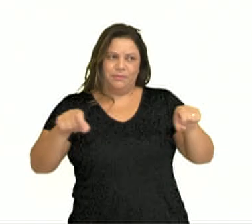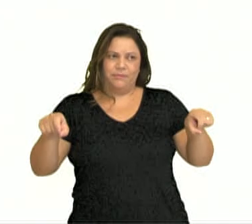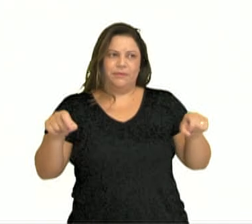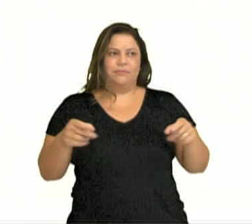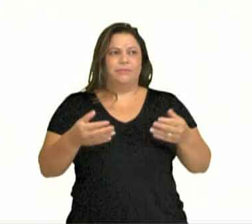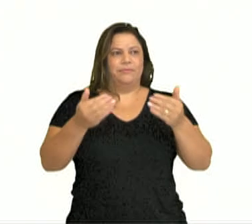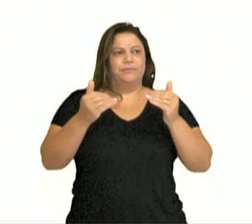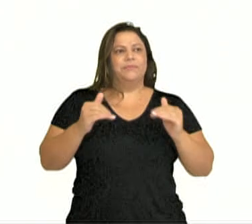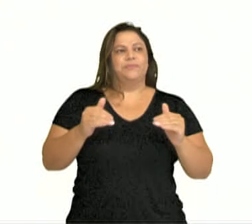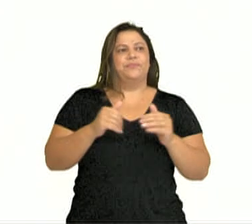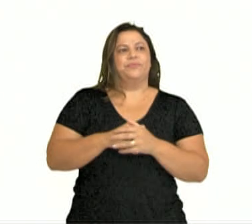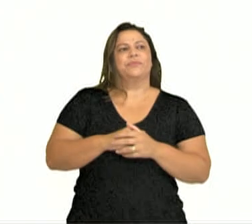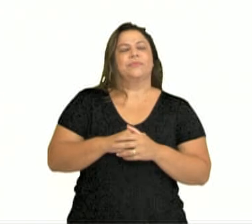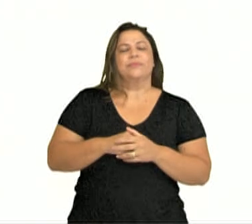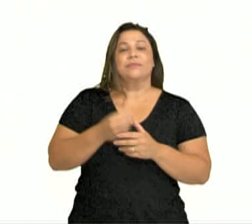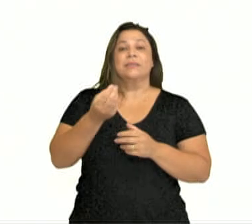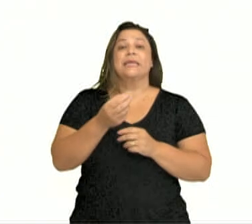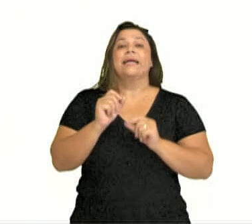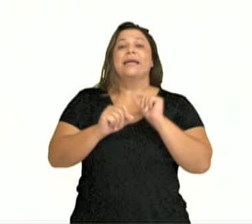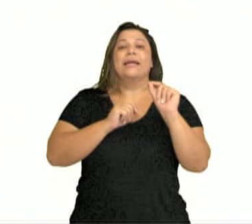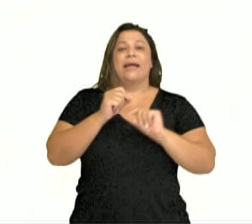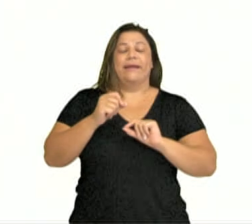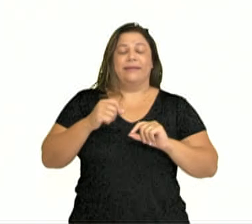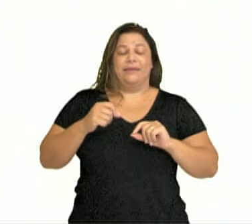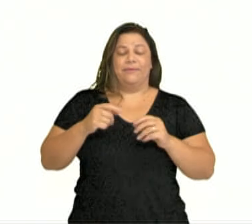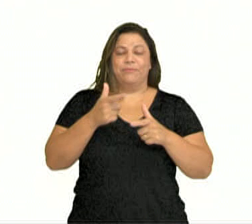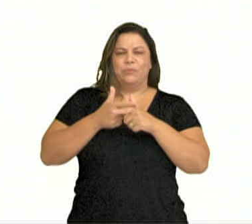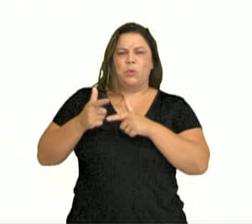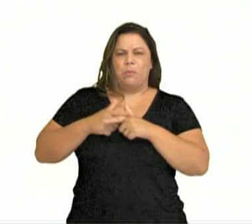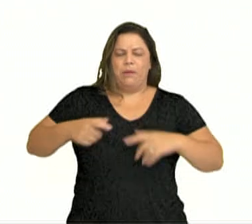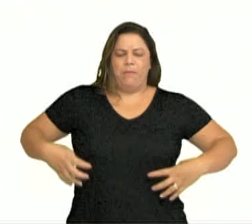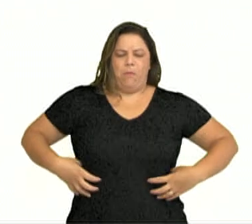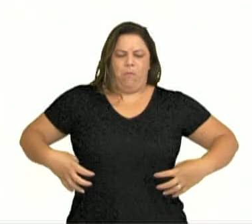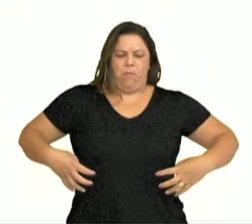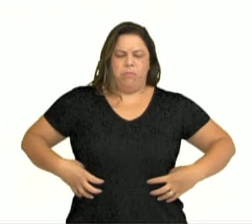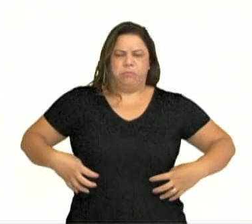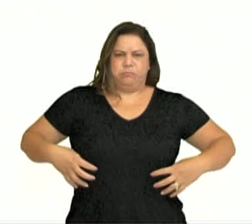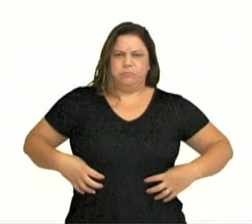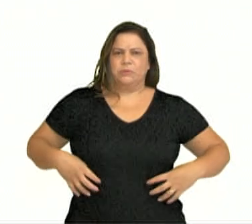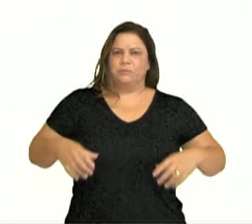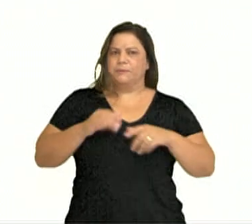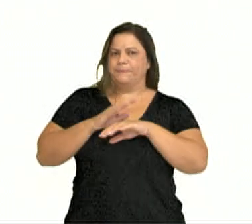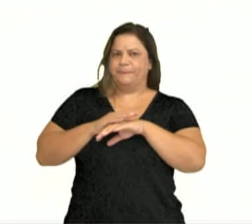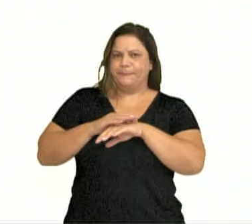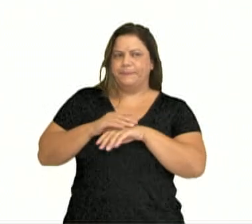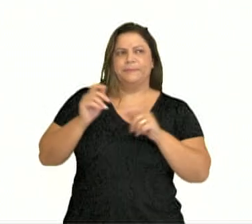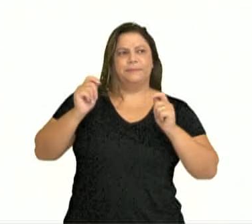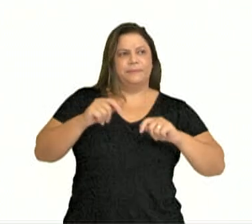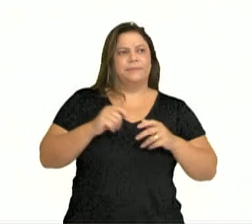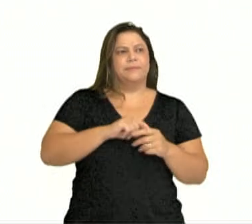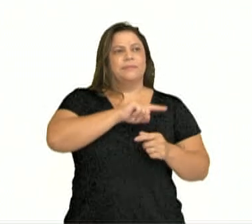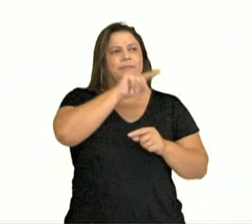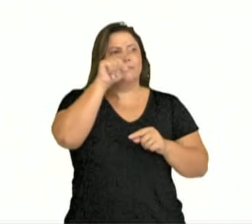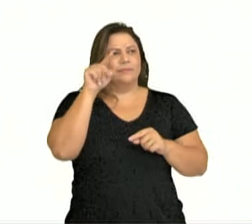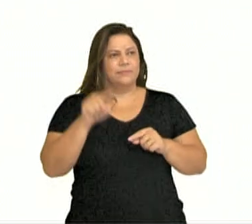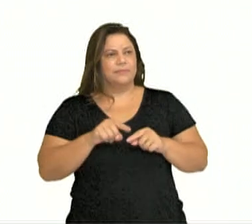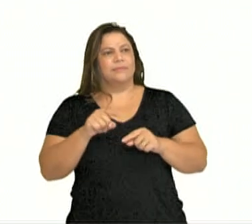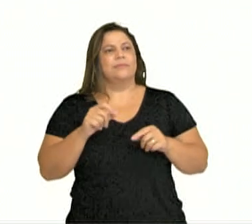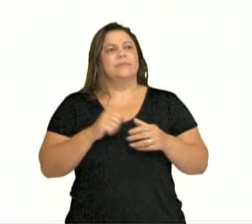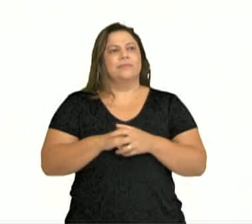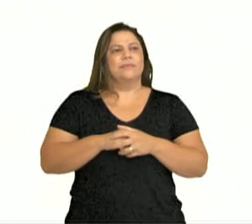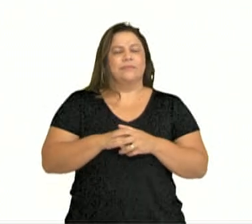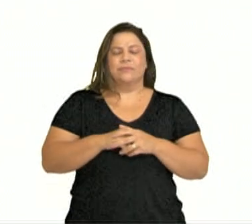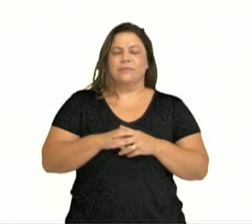Streptococcus pneumoniae, que causa a pneumonia. Nós temos então os bacilos, que são as bactérias presentes nos